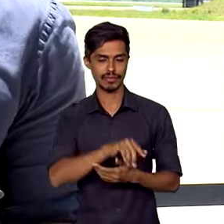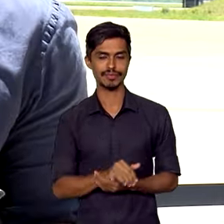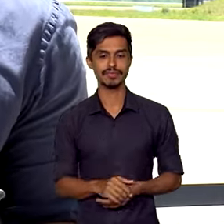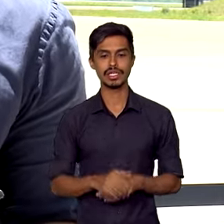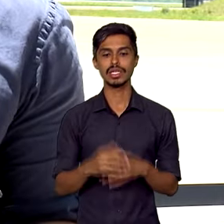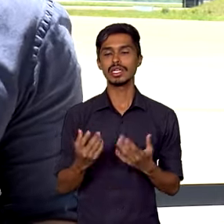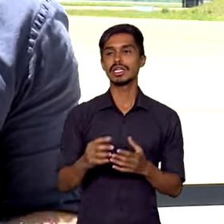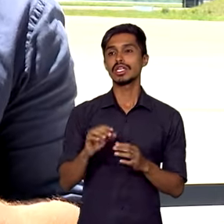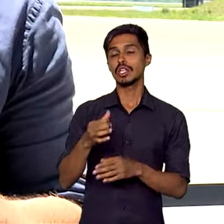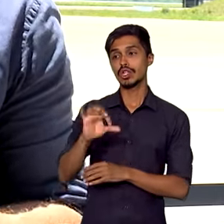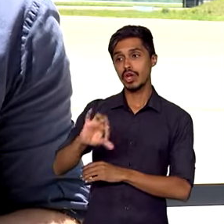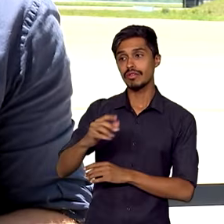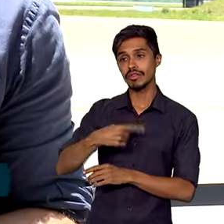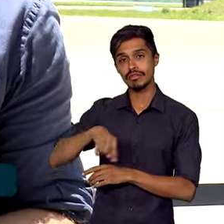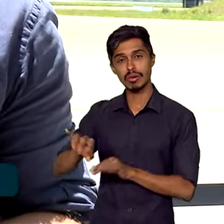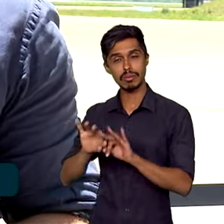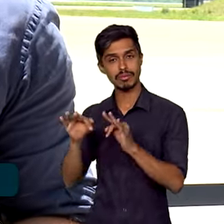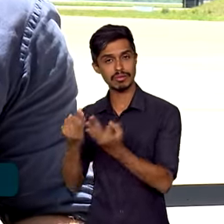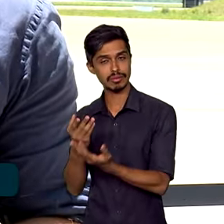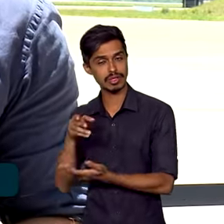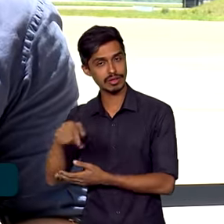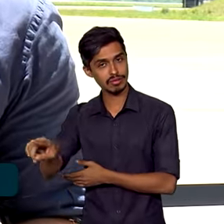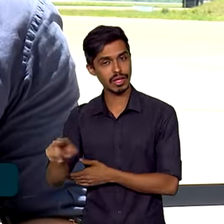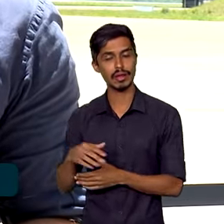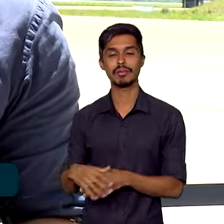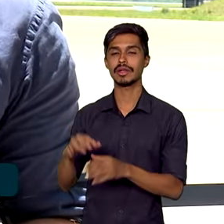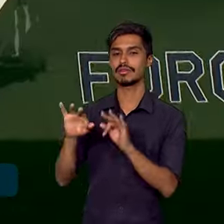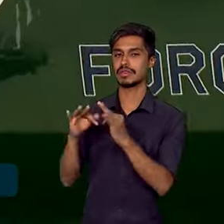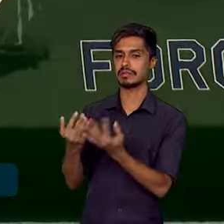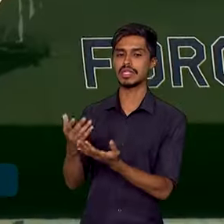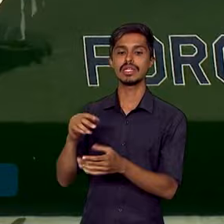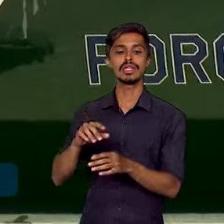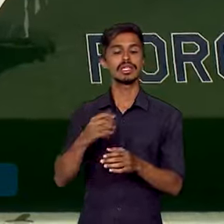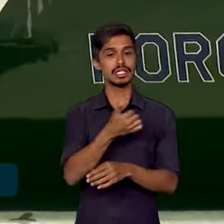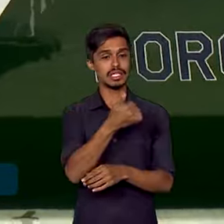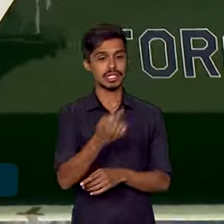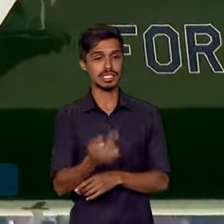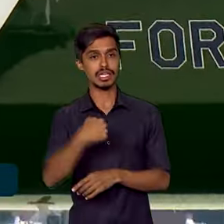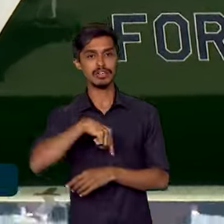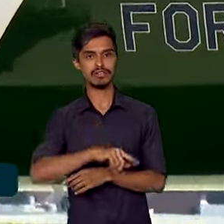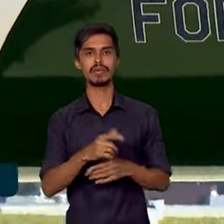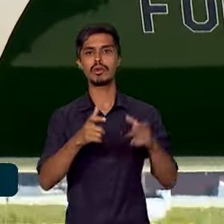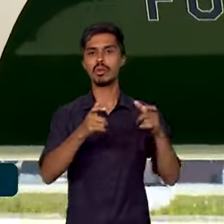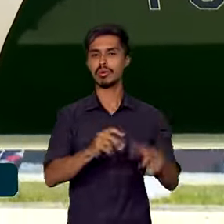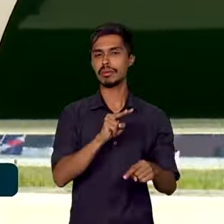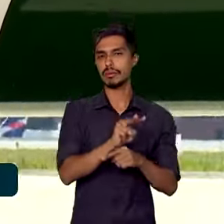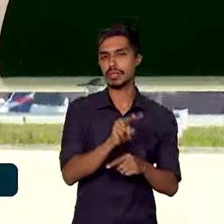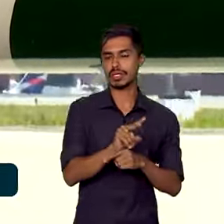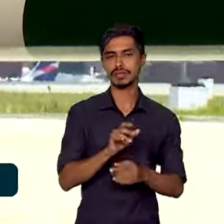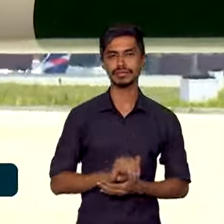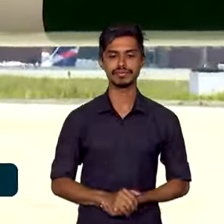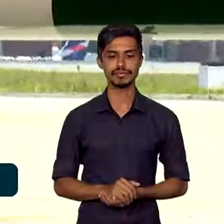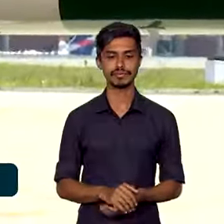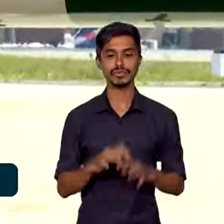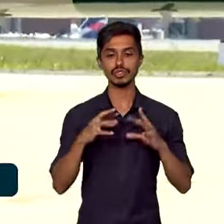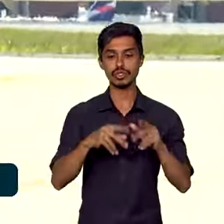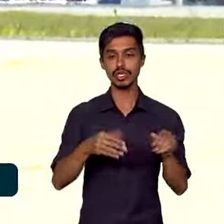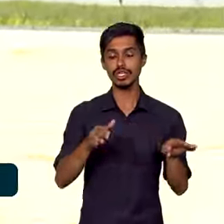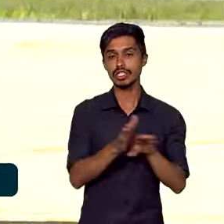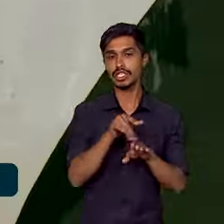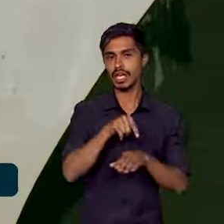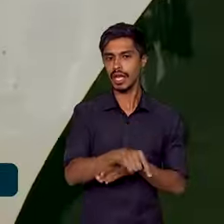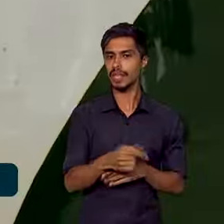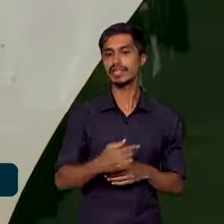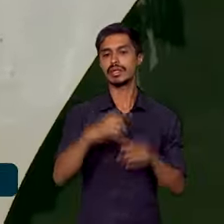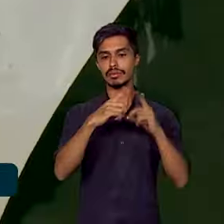de parentes e 17 em um abrigo. Todos estavam no voo que chegou a Brasília na segunda-feira à